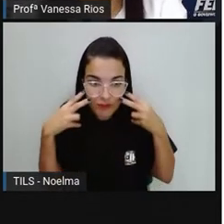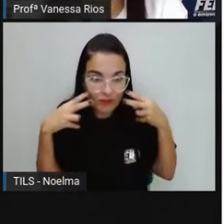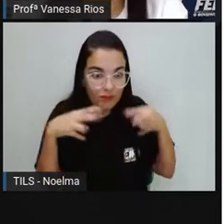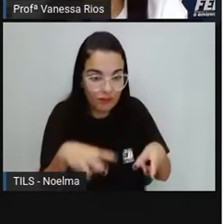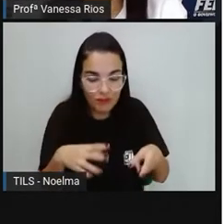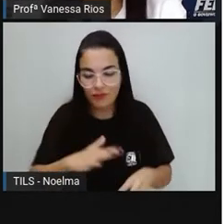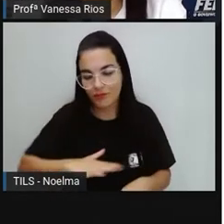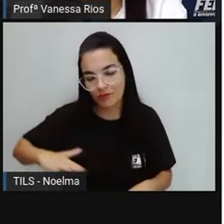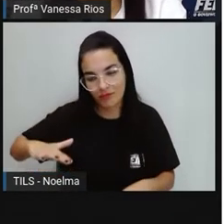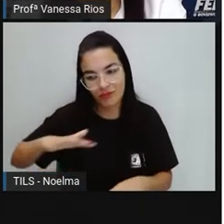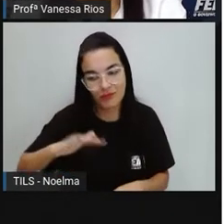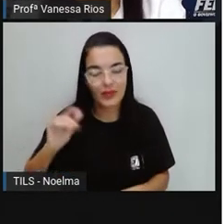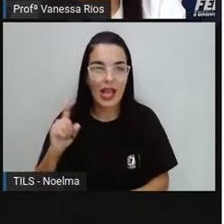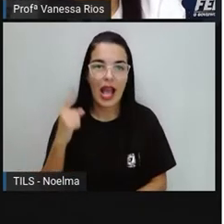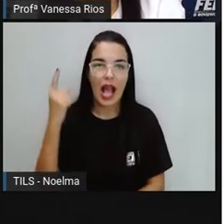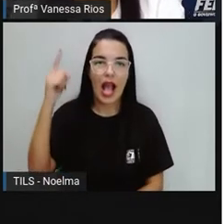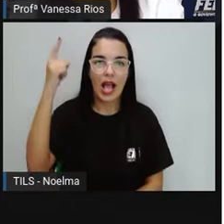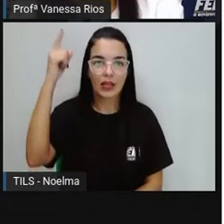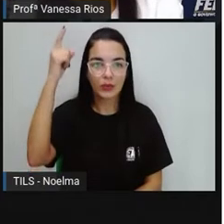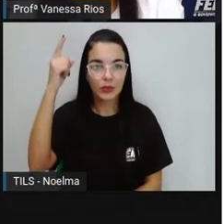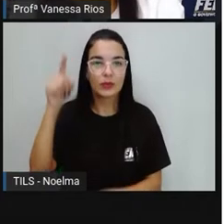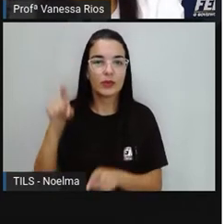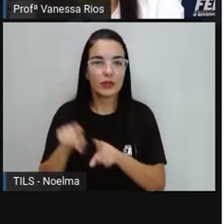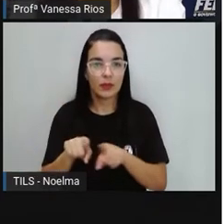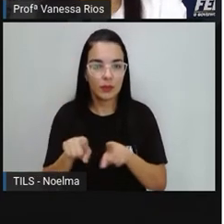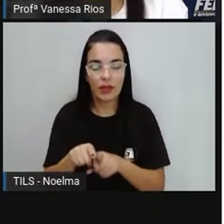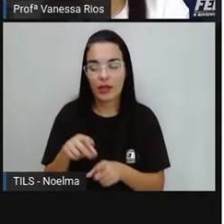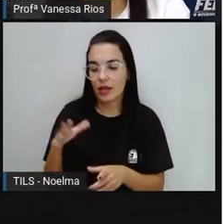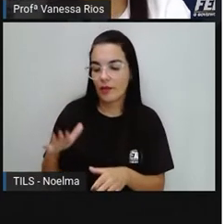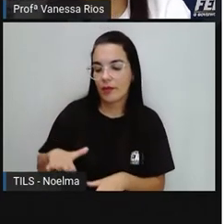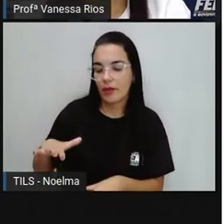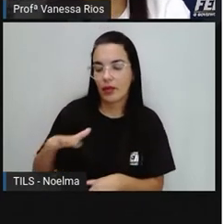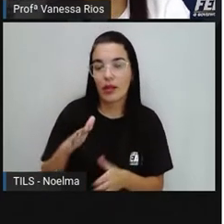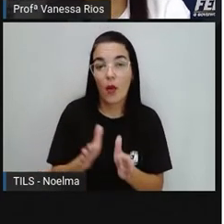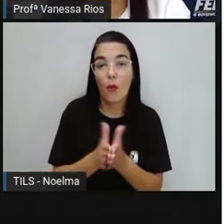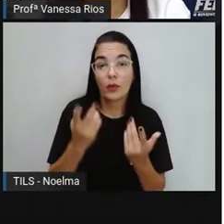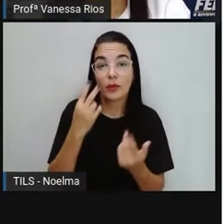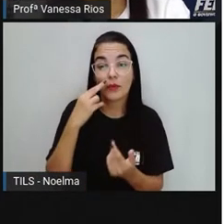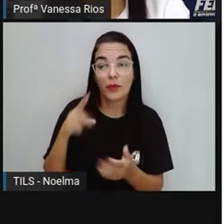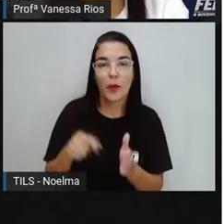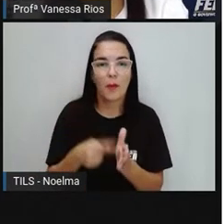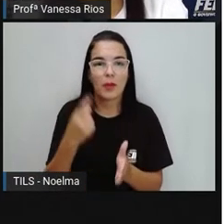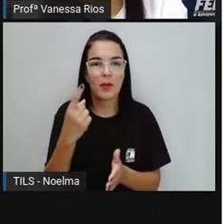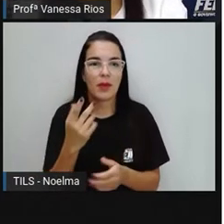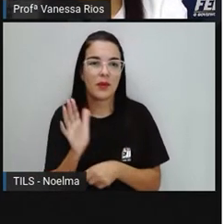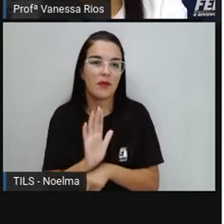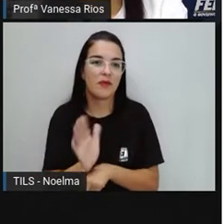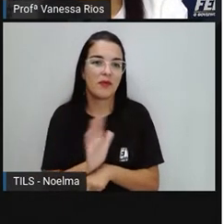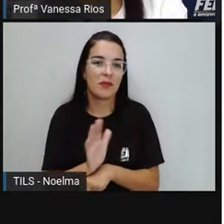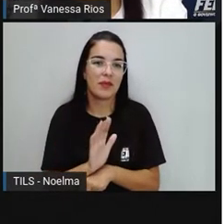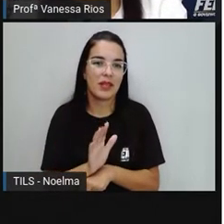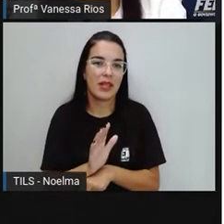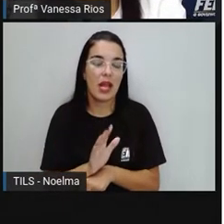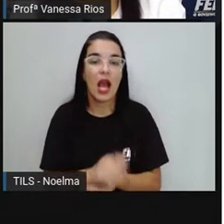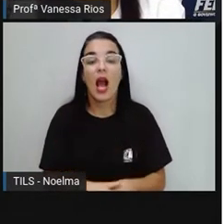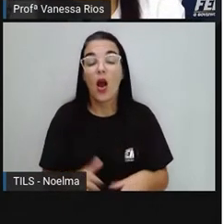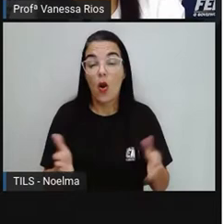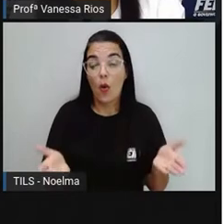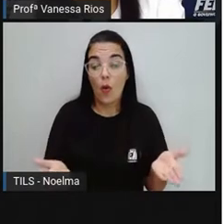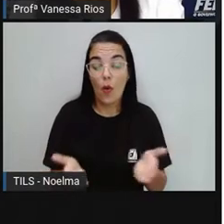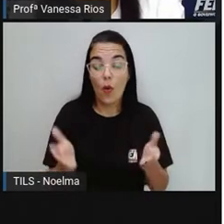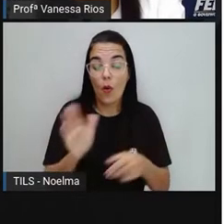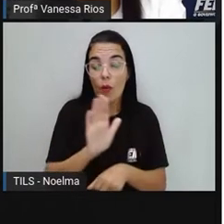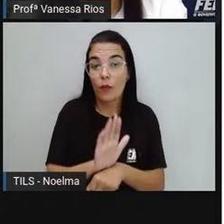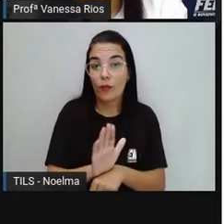os adultos que um dia foram crianças quando viram o primeiro filme. Os Incríveis 2 estreou no dia 28